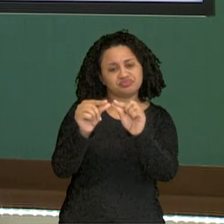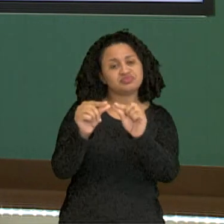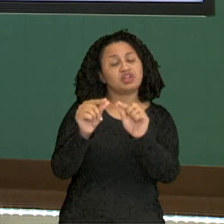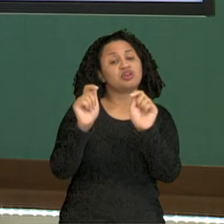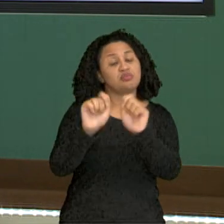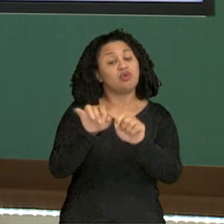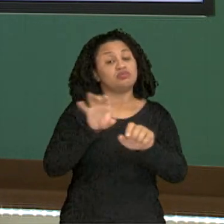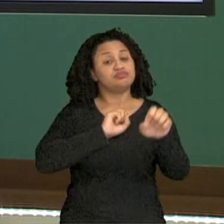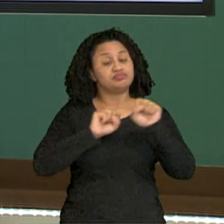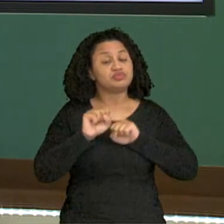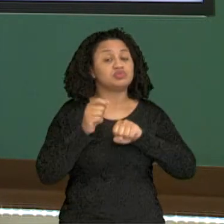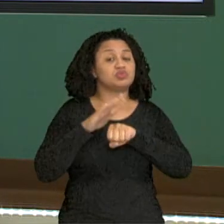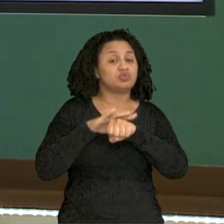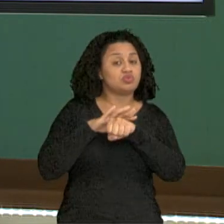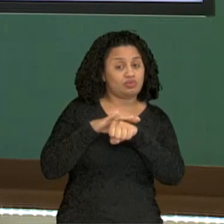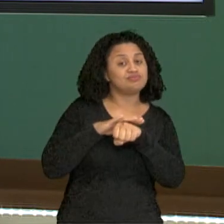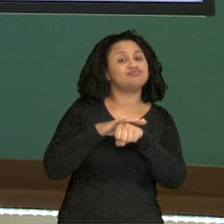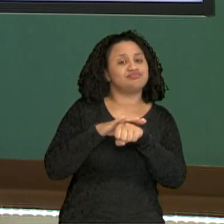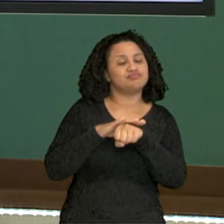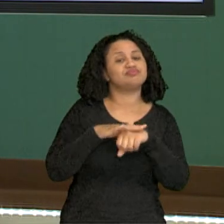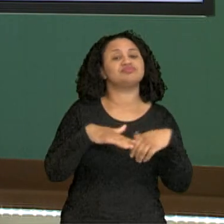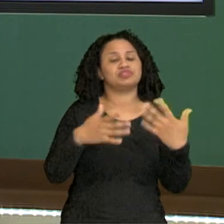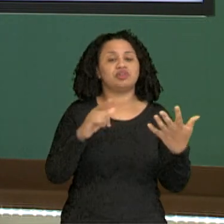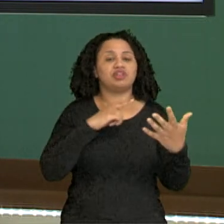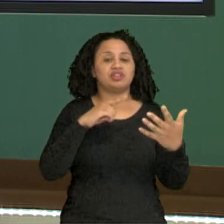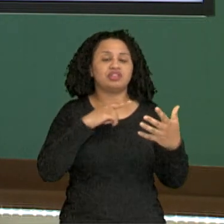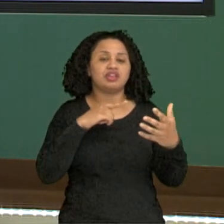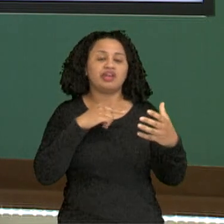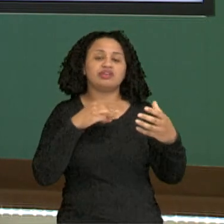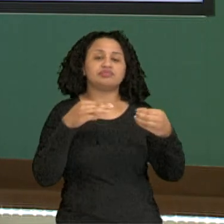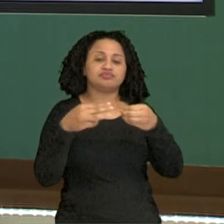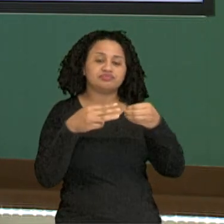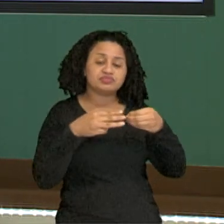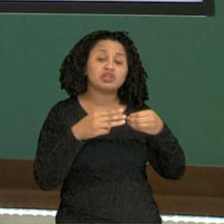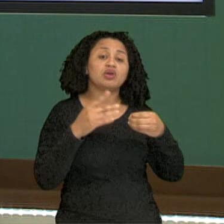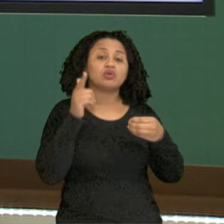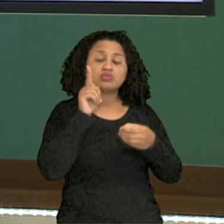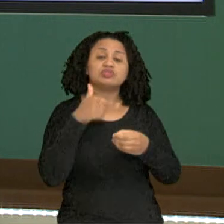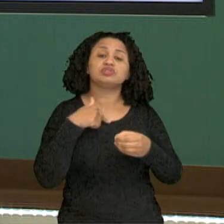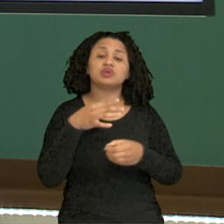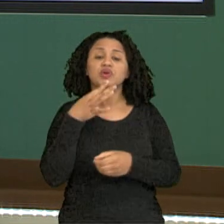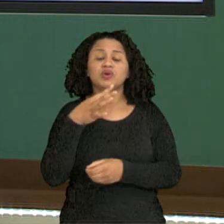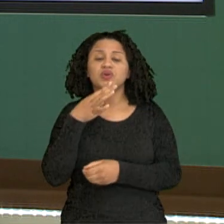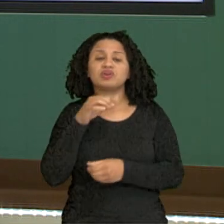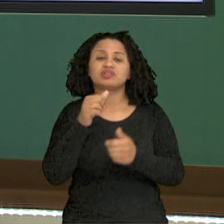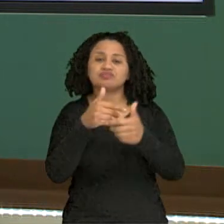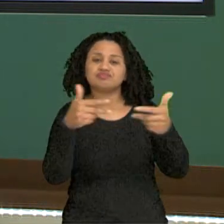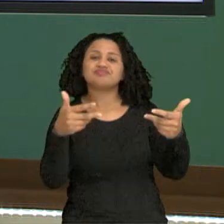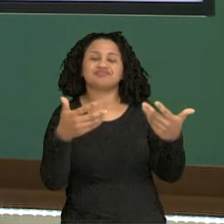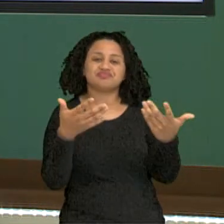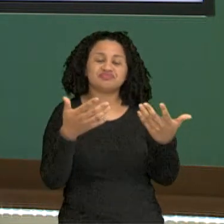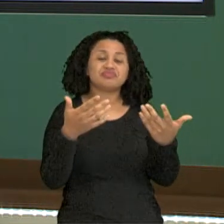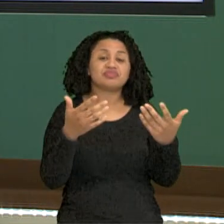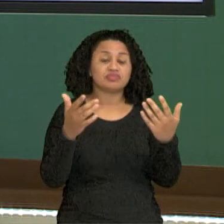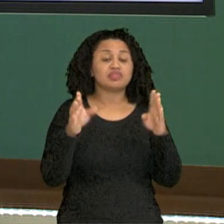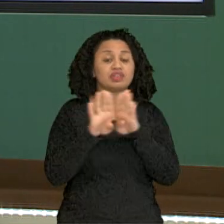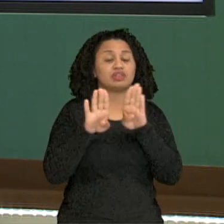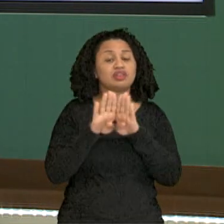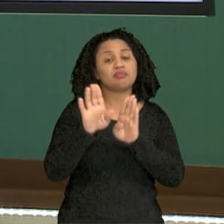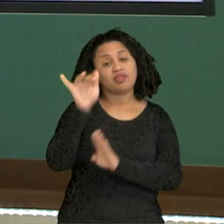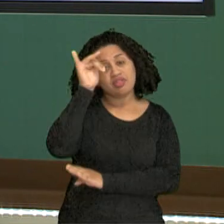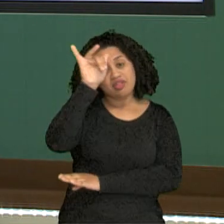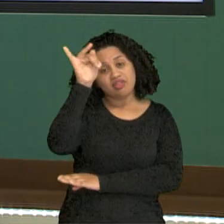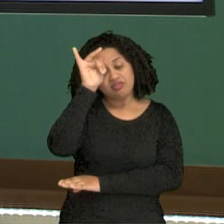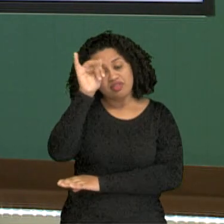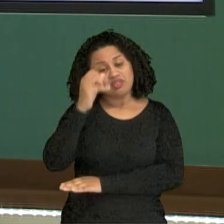causar doenças? Então, com o auxílio do microscópio, eu posso conhecer esses agentes patógenos e